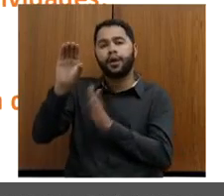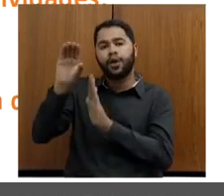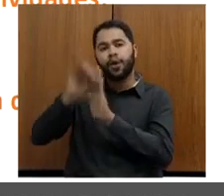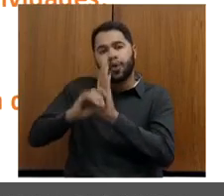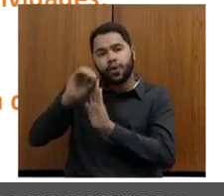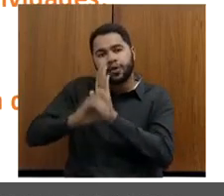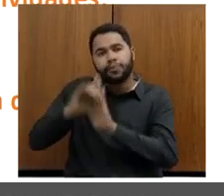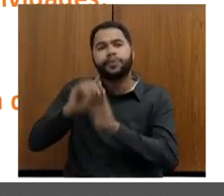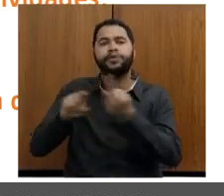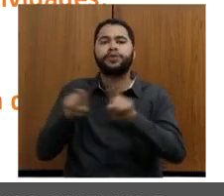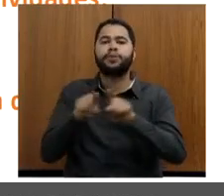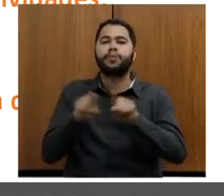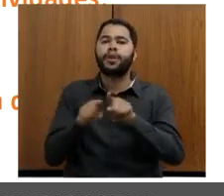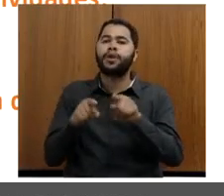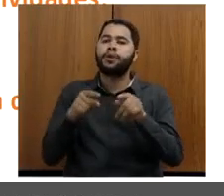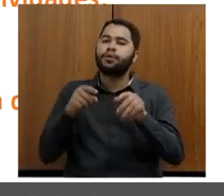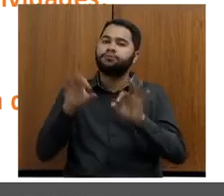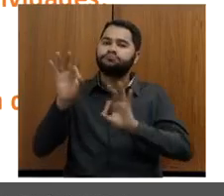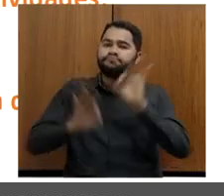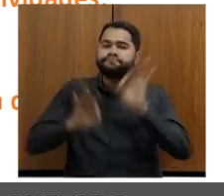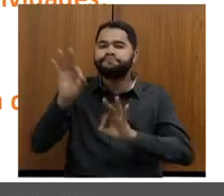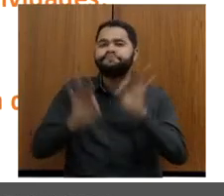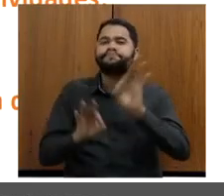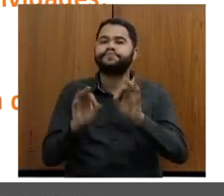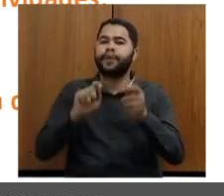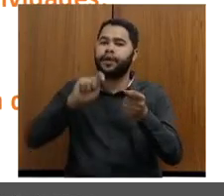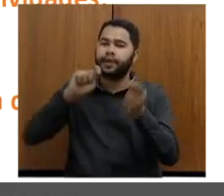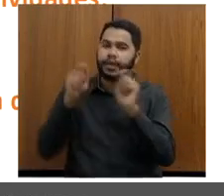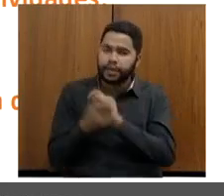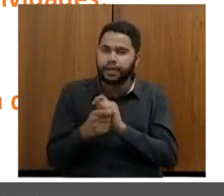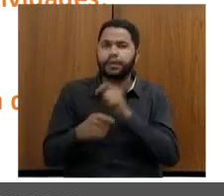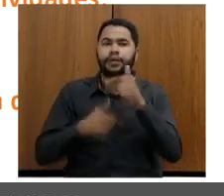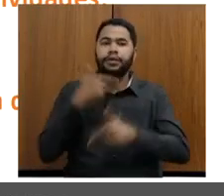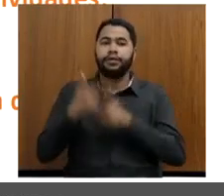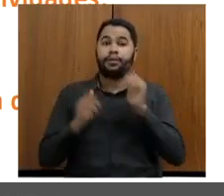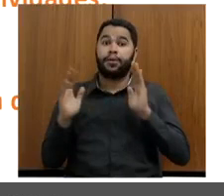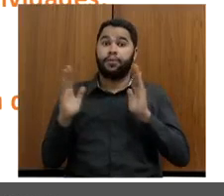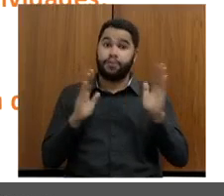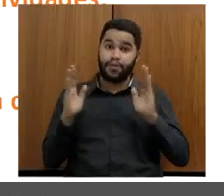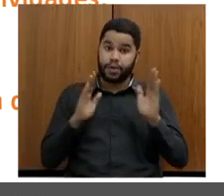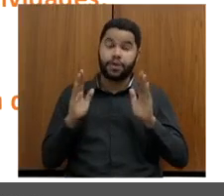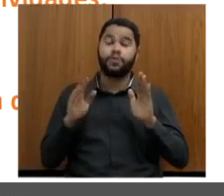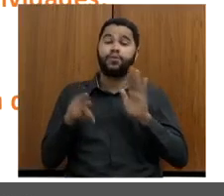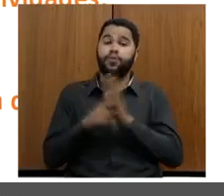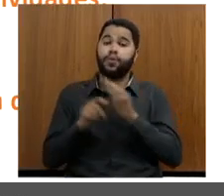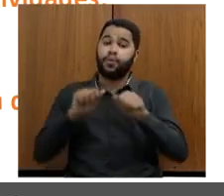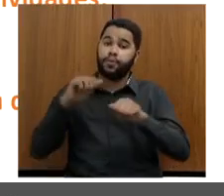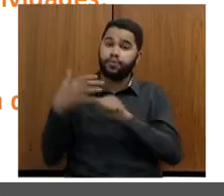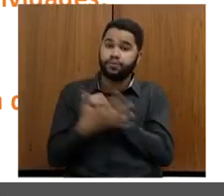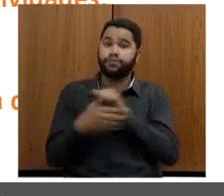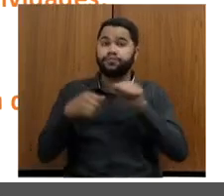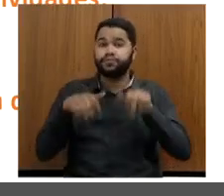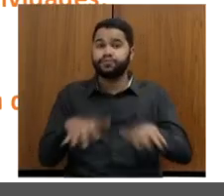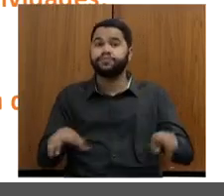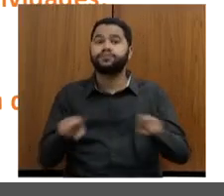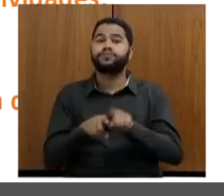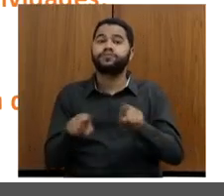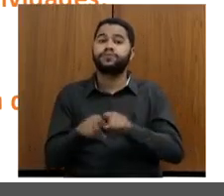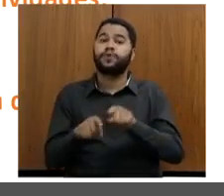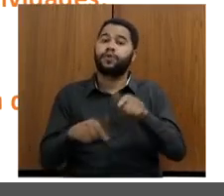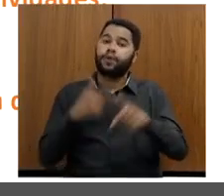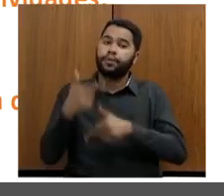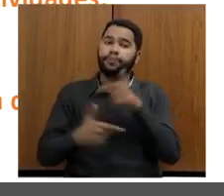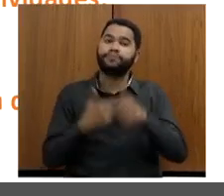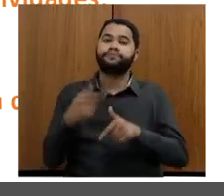logísticos no enfrentamento a pandemia da adaptação do Trabalho em tempos de pandemias retomada das atividades das